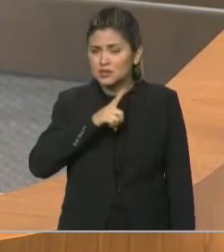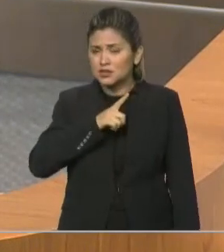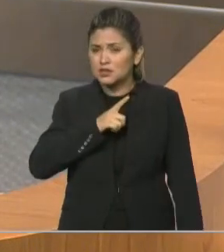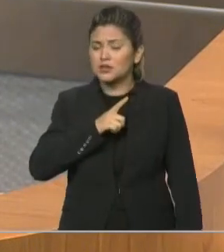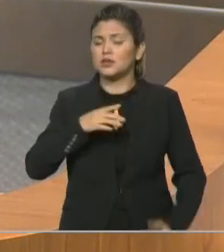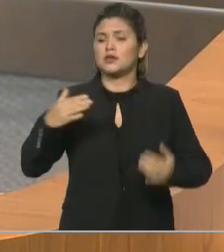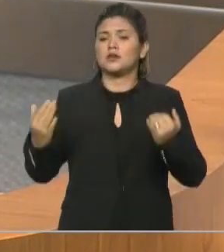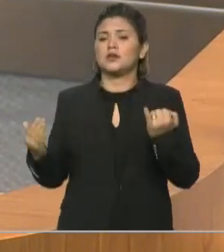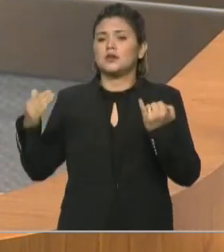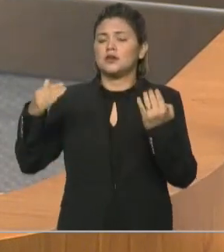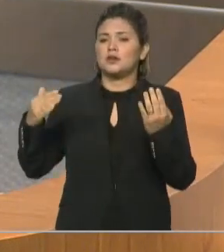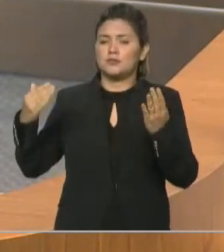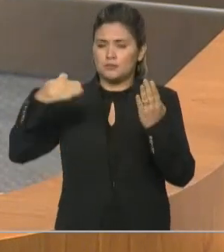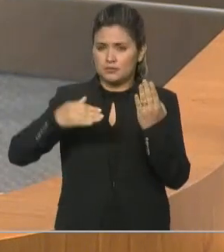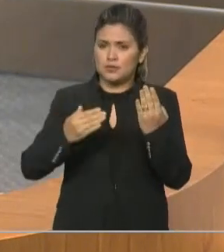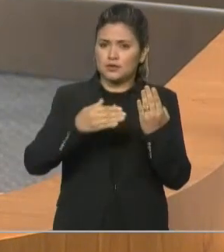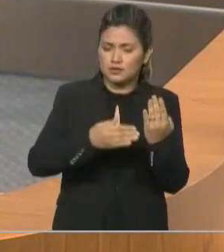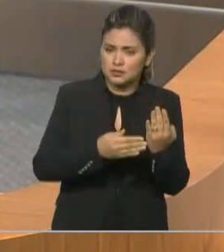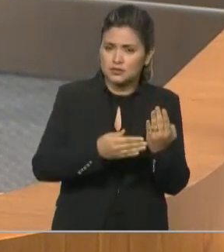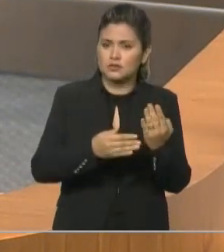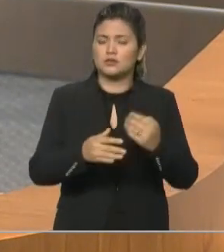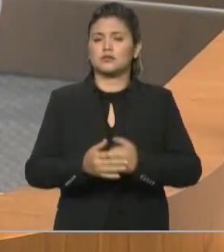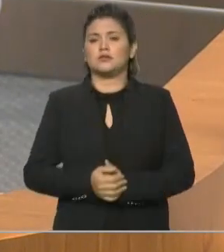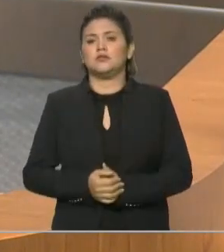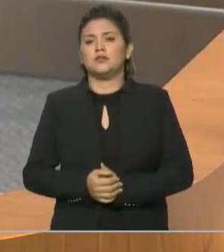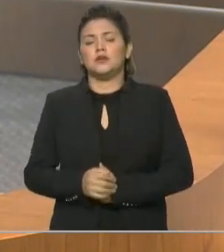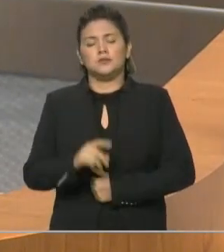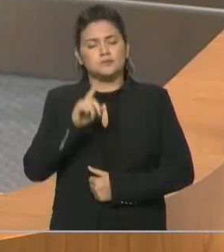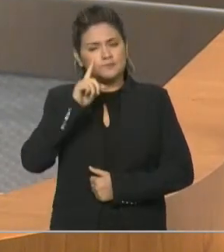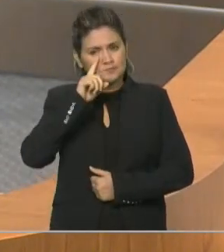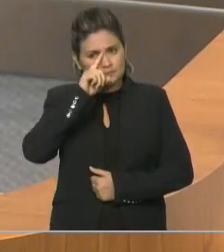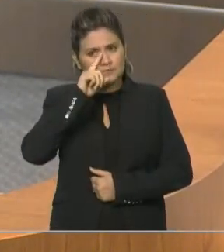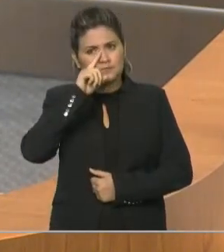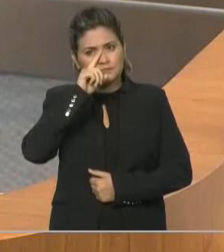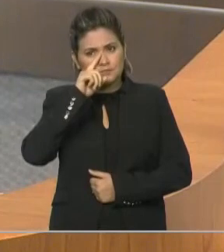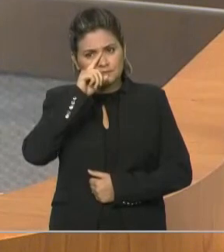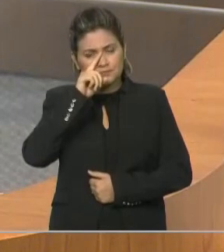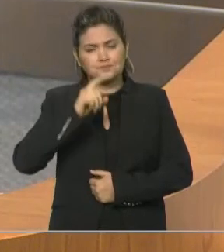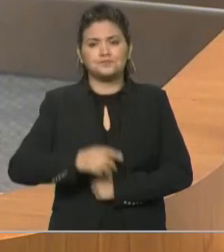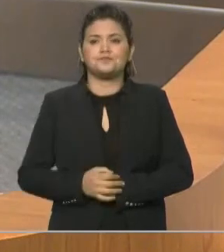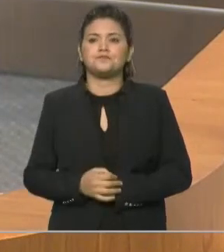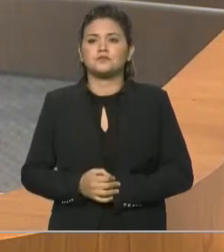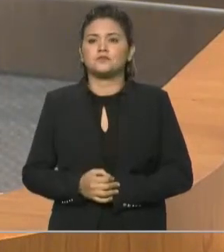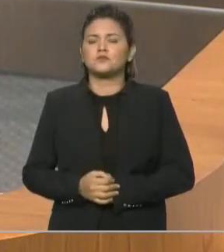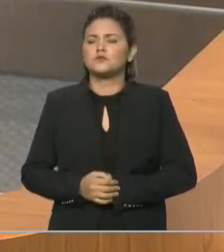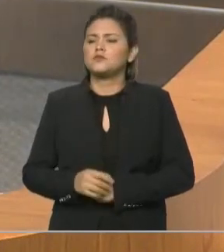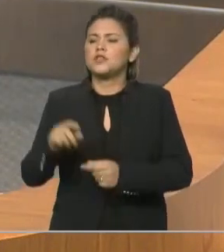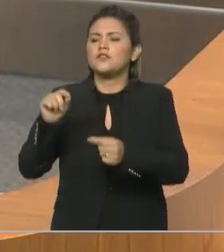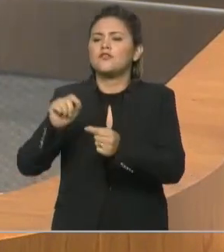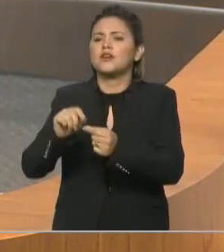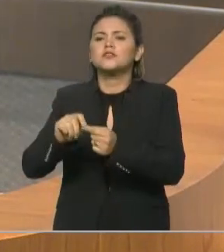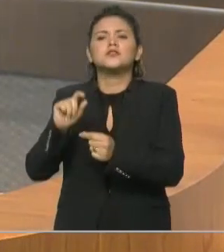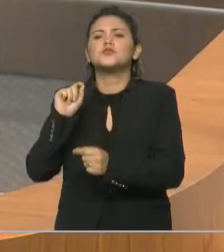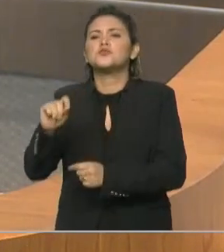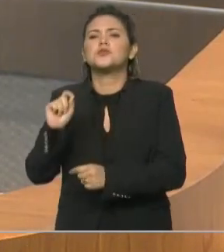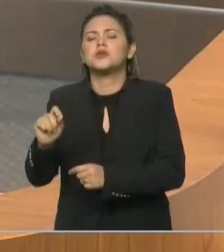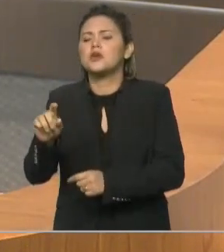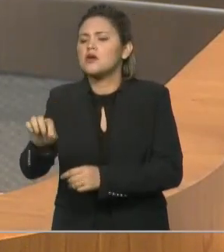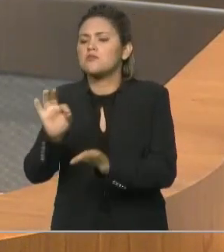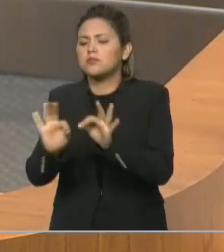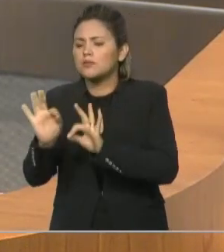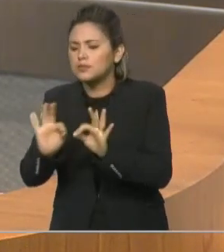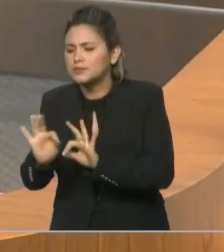de alto potencial e de alto risco no dado. Qual foram as ações que foram feitas em relação a isso? Não